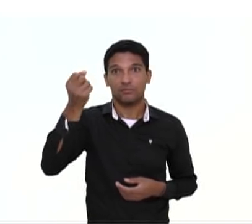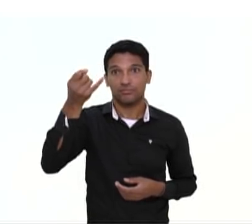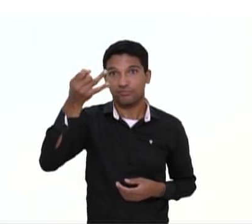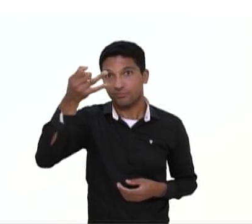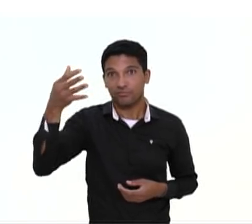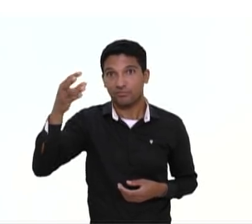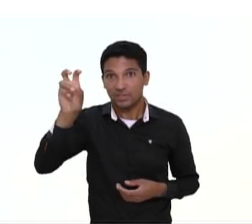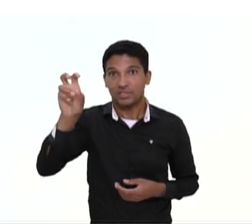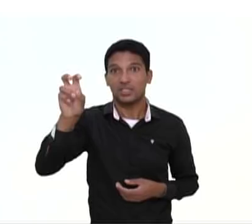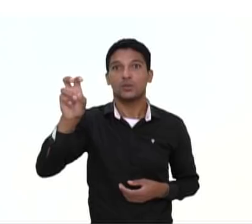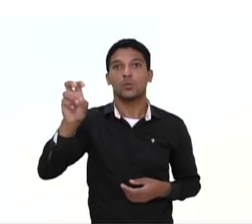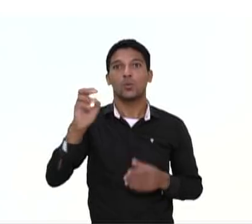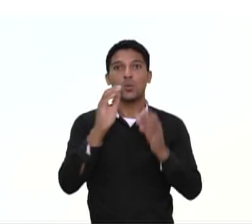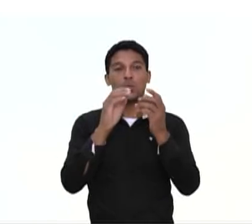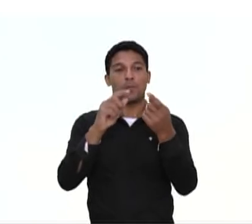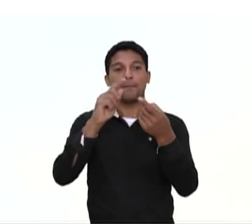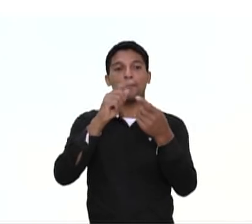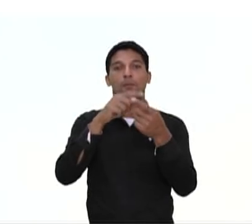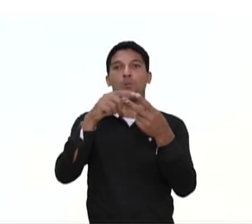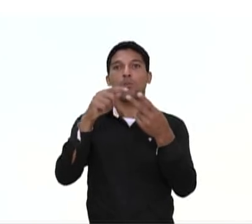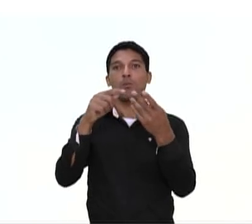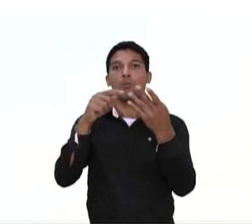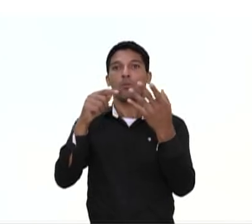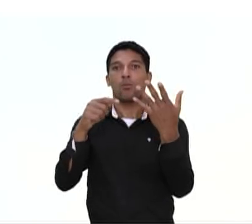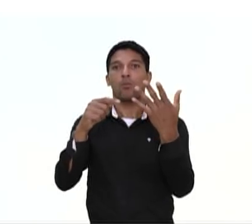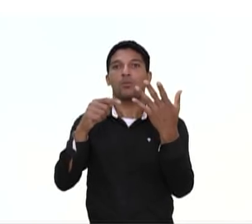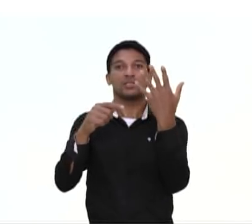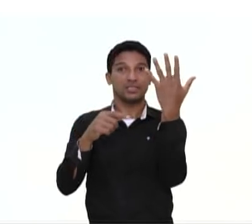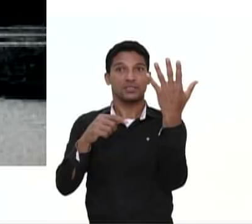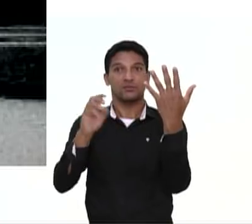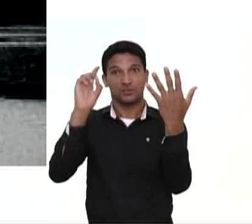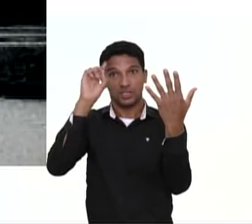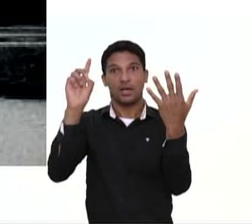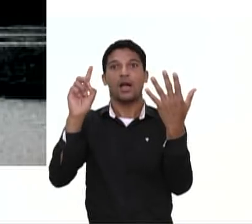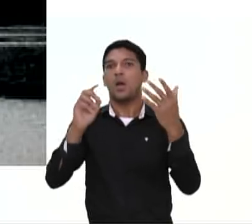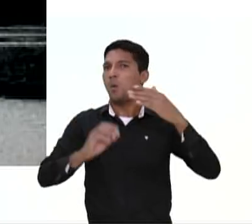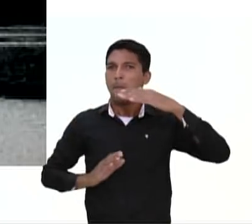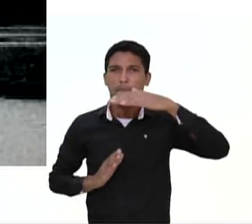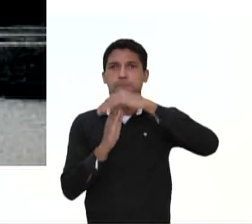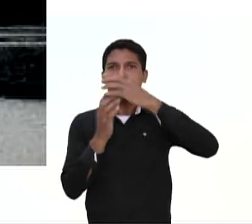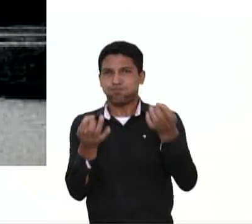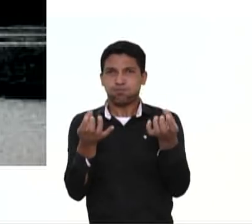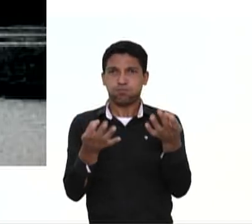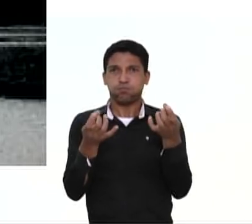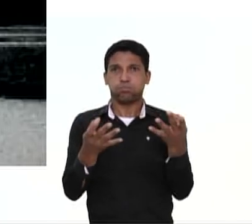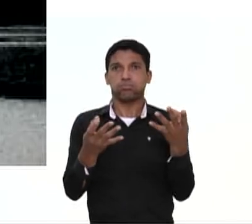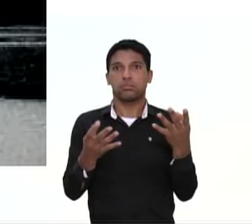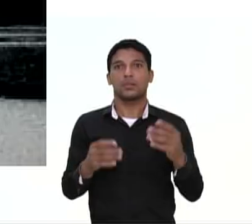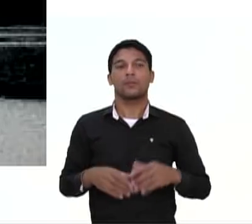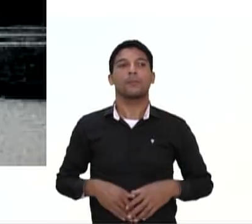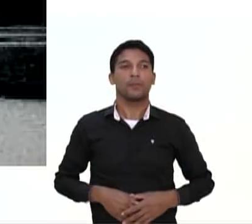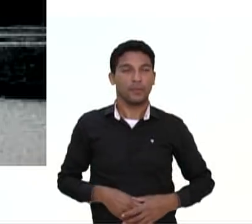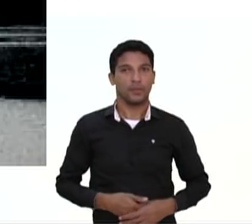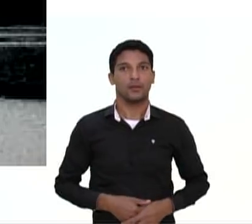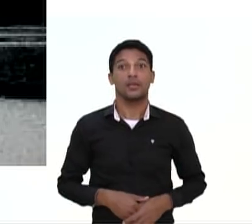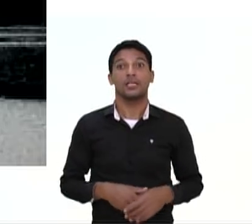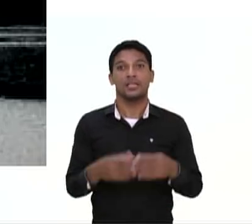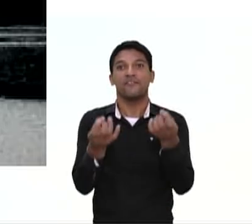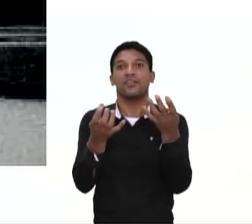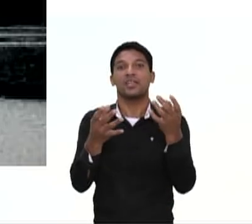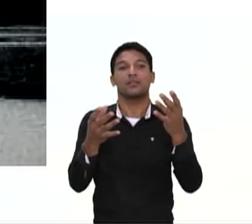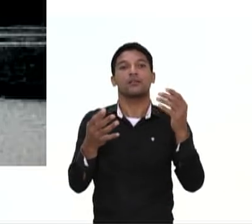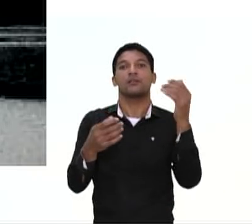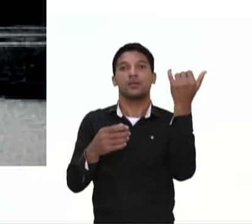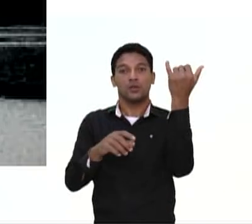geraram eu tenho x1 = 15 nesse ponto aqui e quem exercício